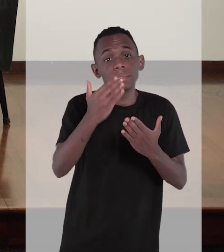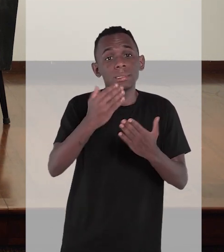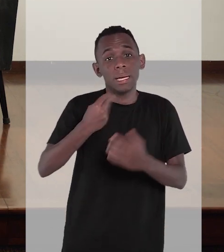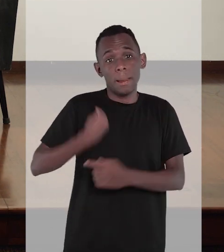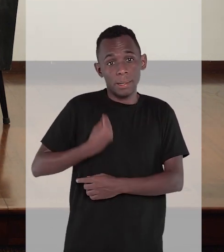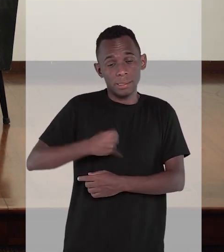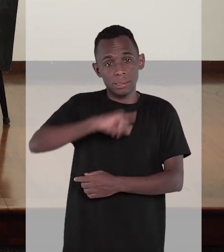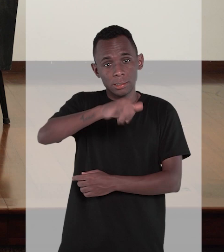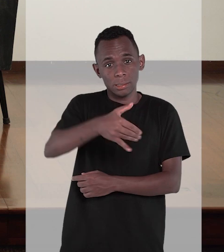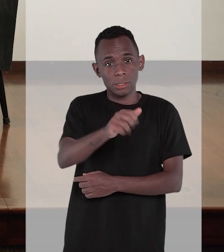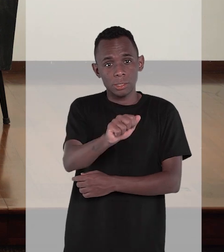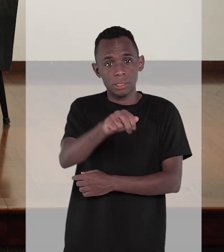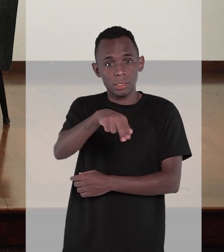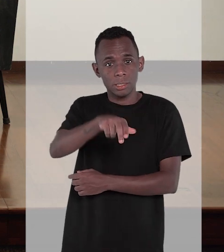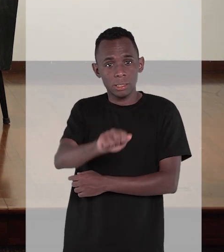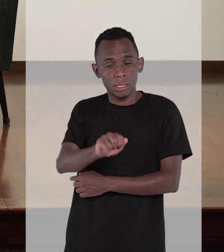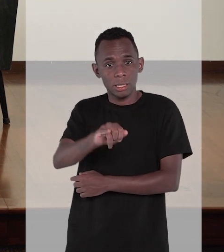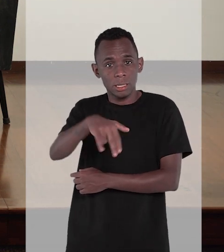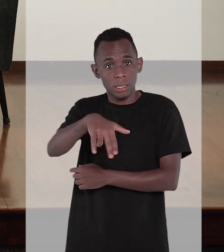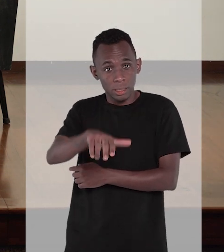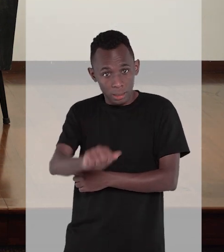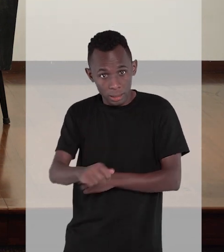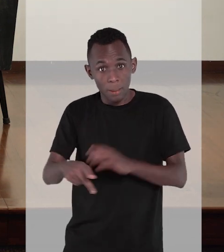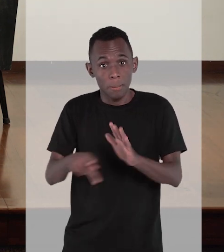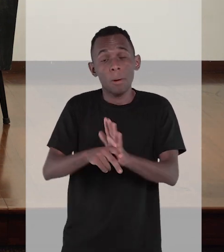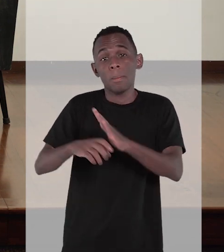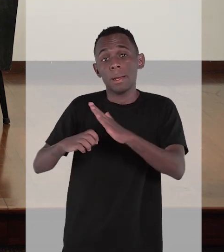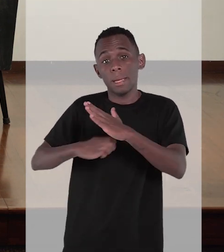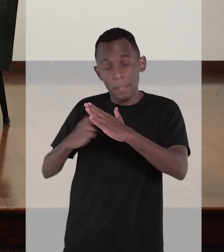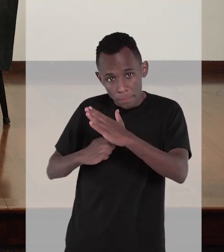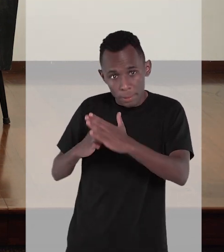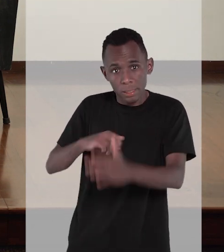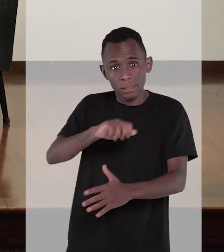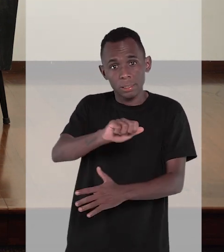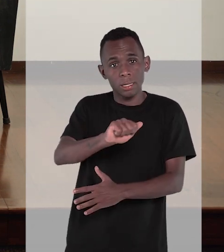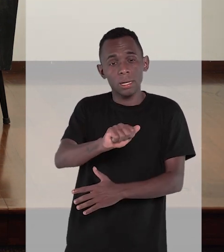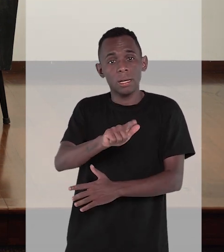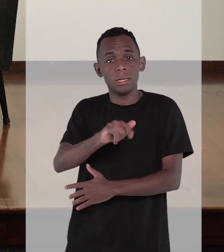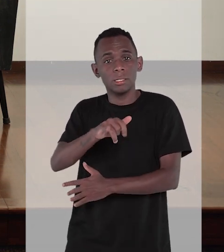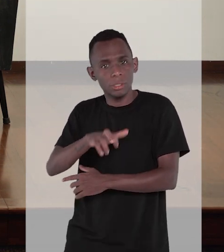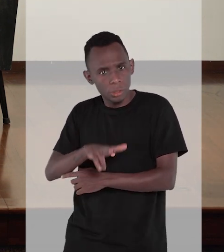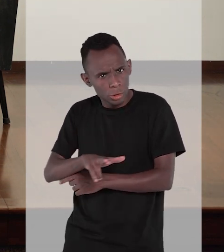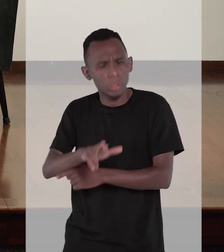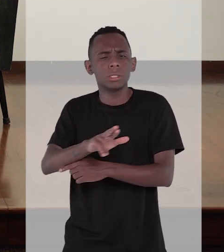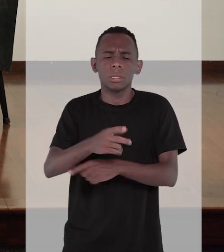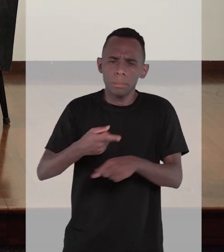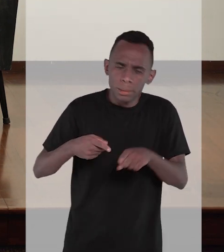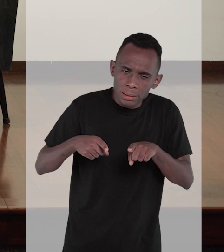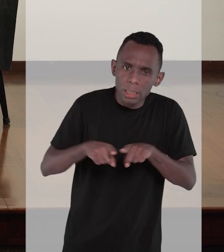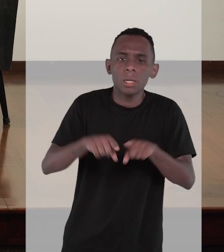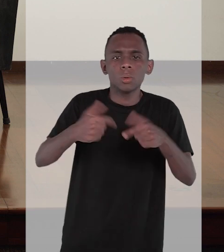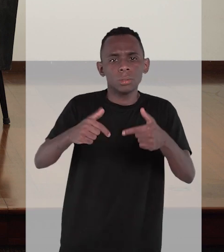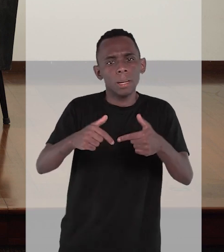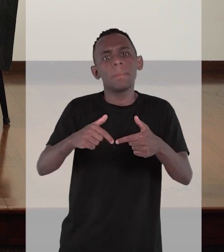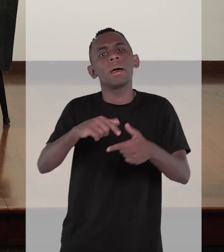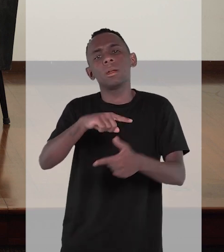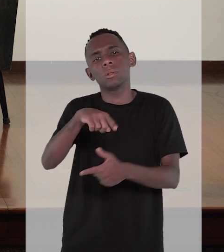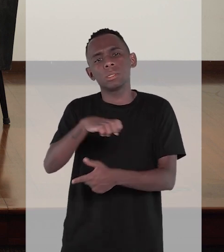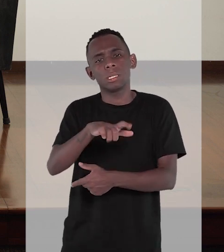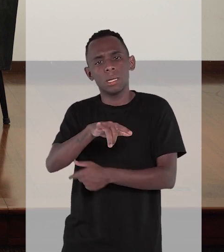agradecer a presença da Janaína aqui. Muito obrigado, Janaína. É da editora Agir, que veio acompanhar os trabalhos da Zélia e tem